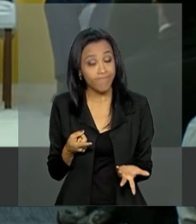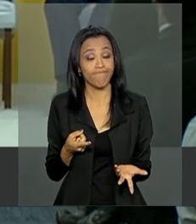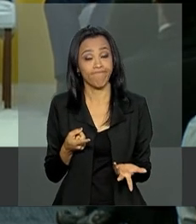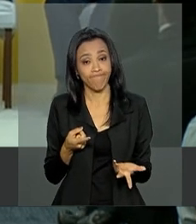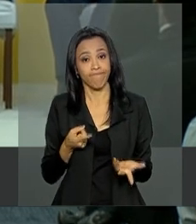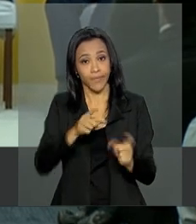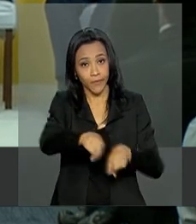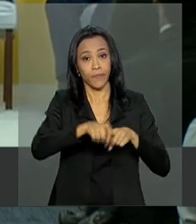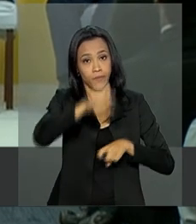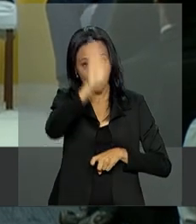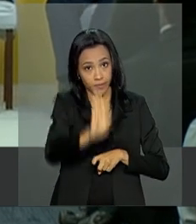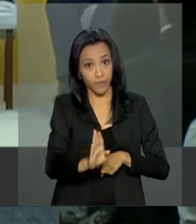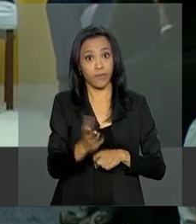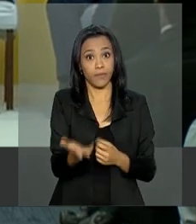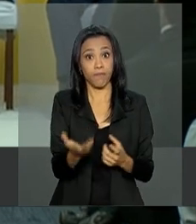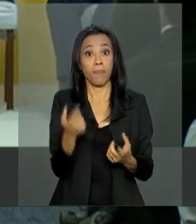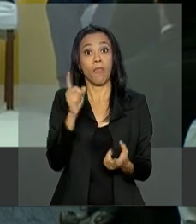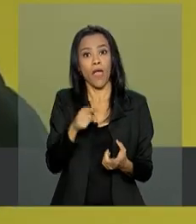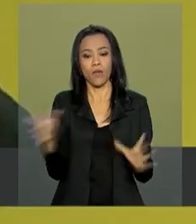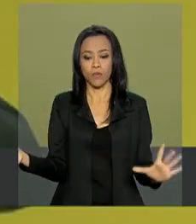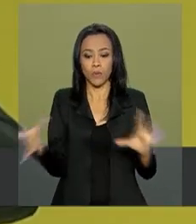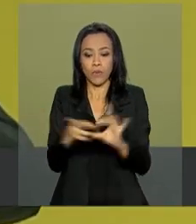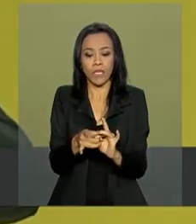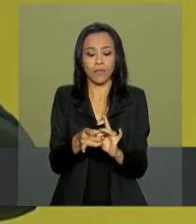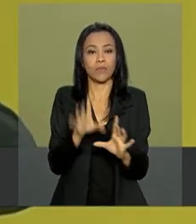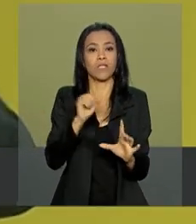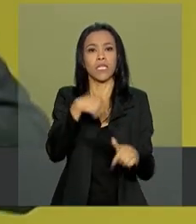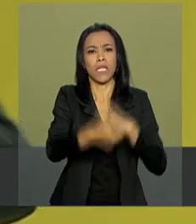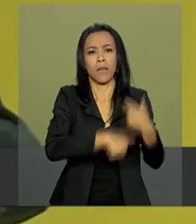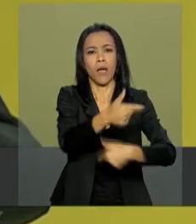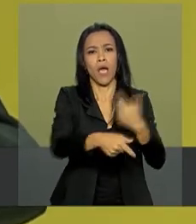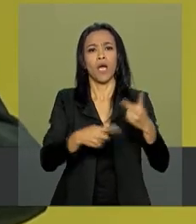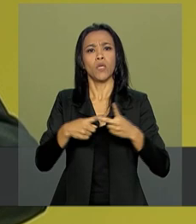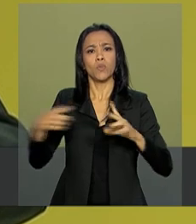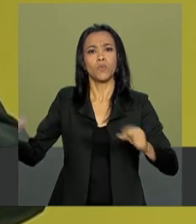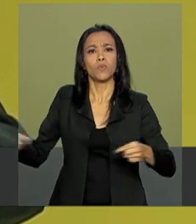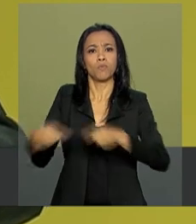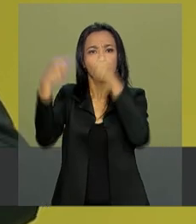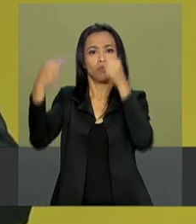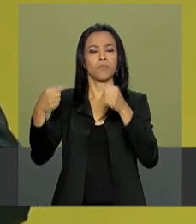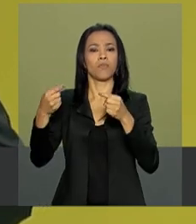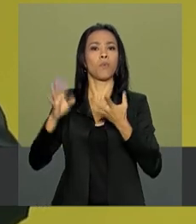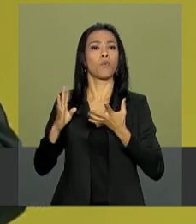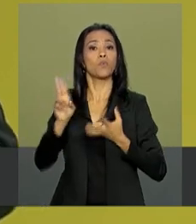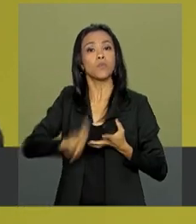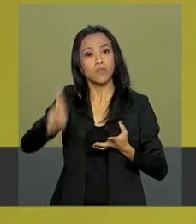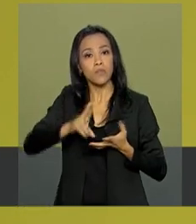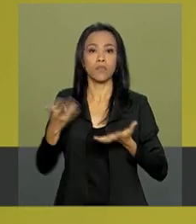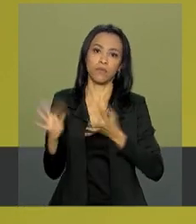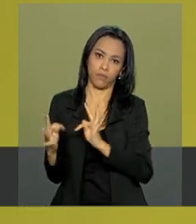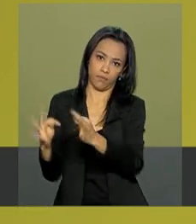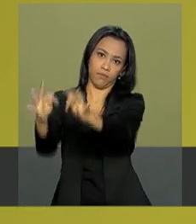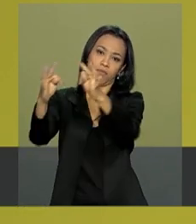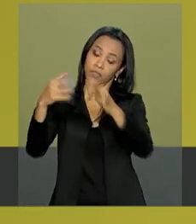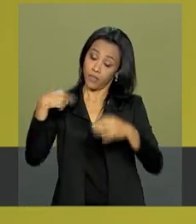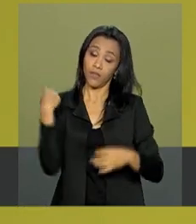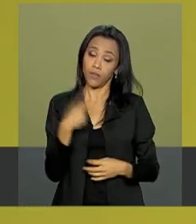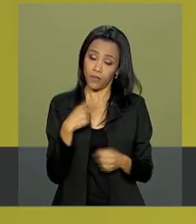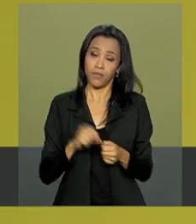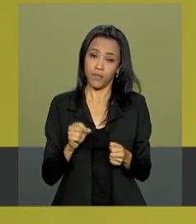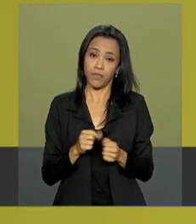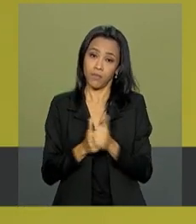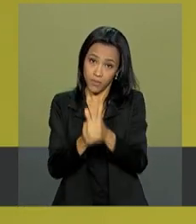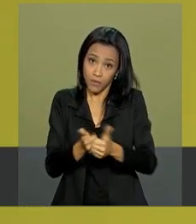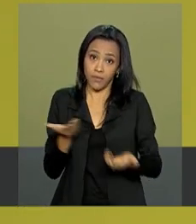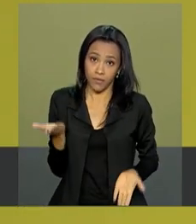dizer, fazendo esta conexão entre trabalho, produção e avanço tecnológico. E nós temos que caminhar para isso cada vez mais,